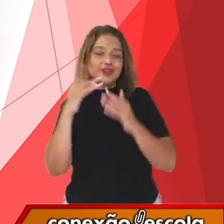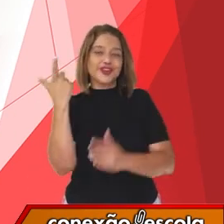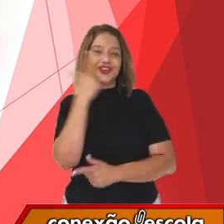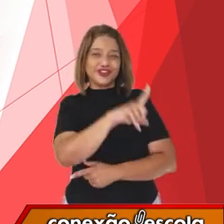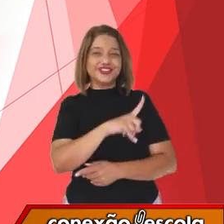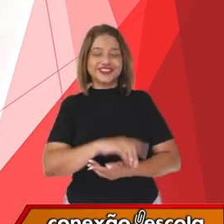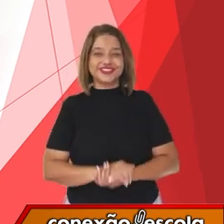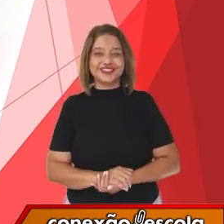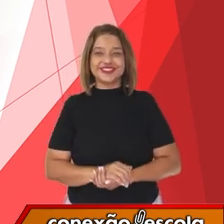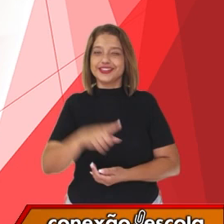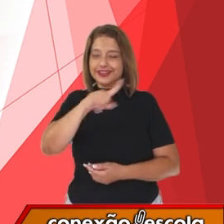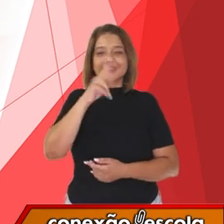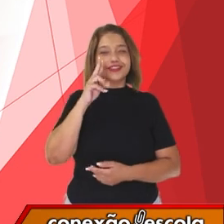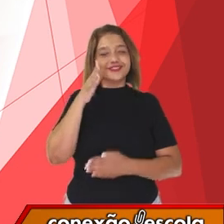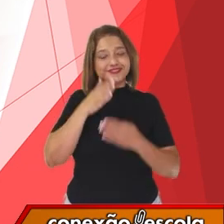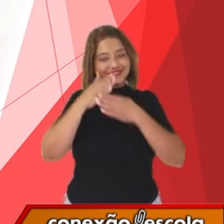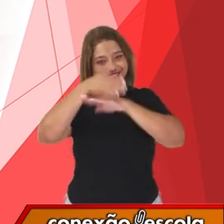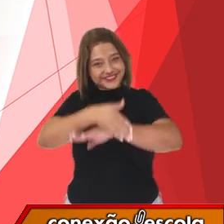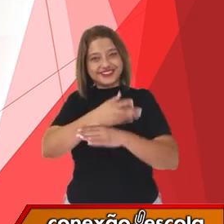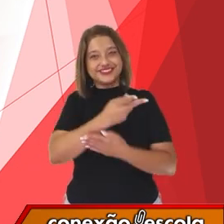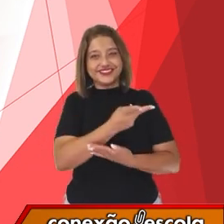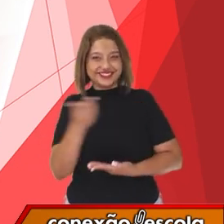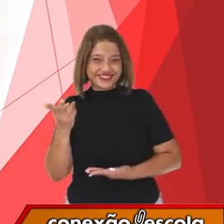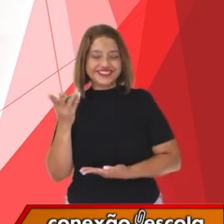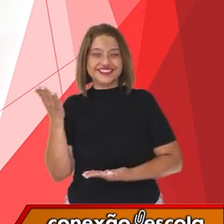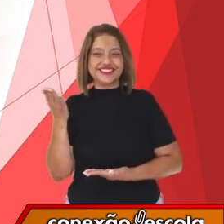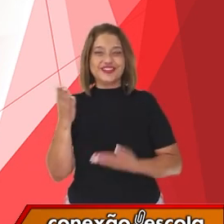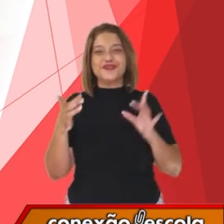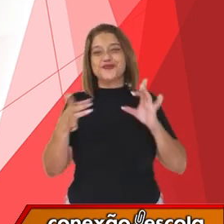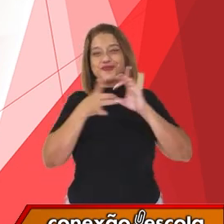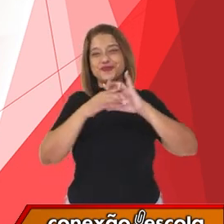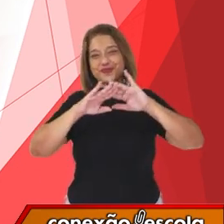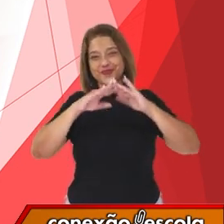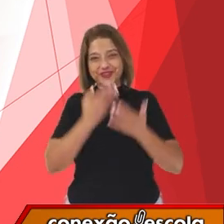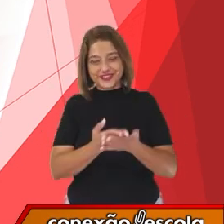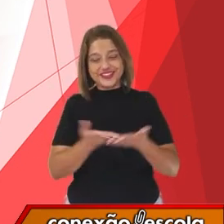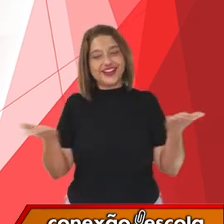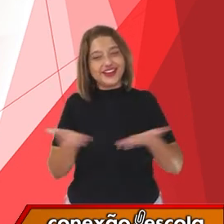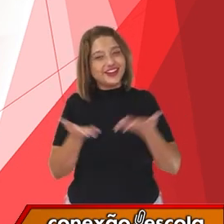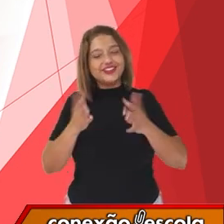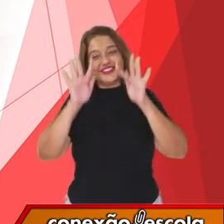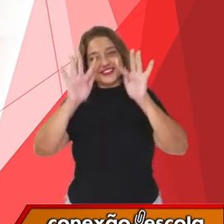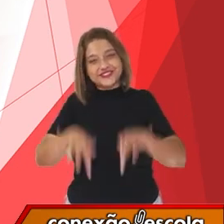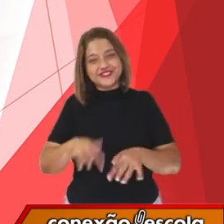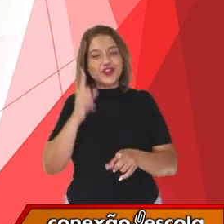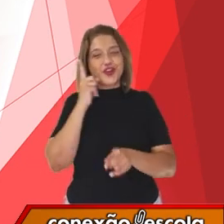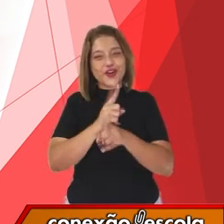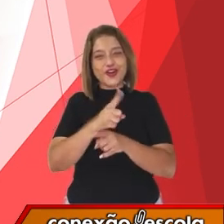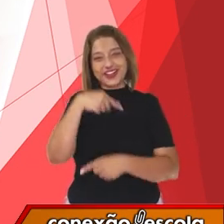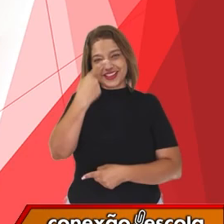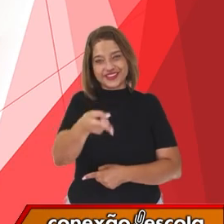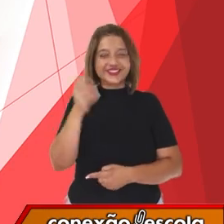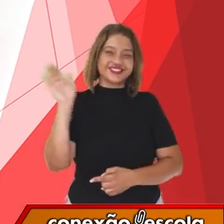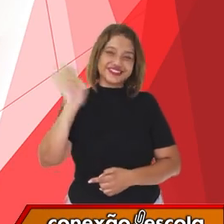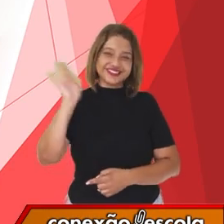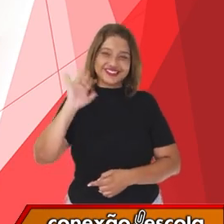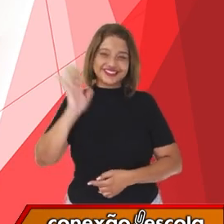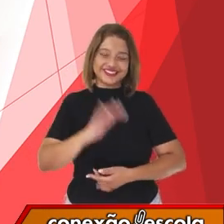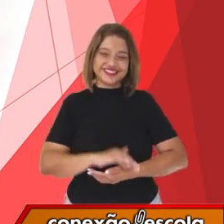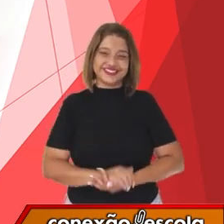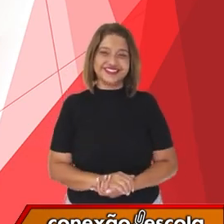casa. Não deixe de visitar o portal, ok? Por hoje é só, nos vemos no nosso próximo encontro. Até mais!